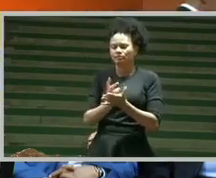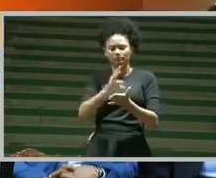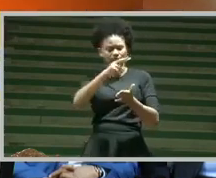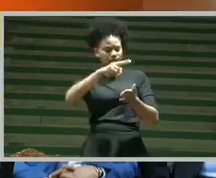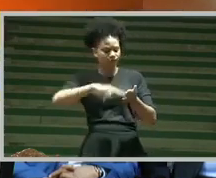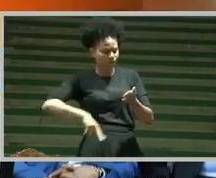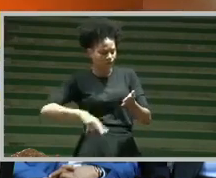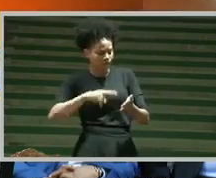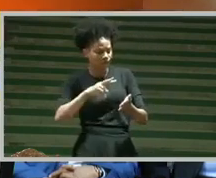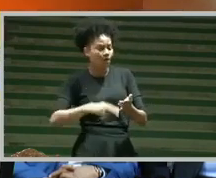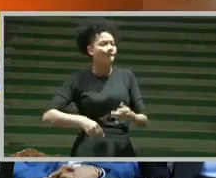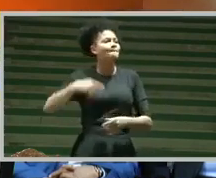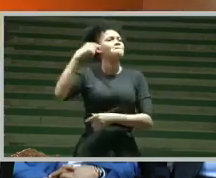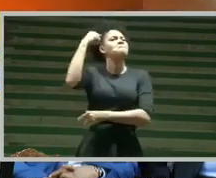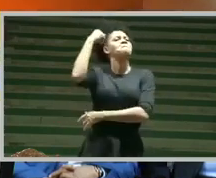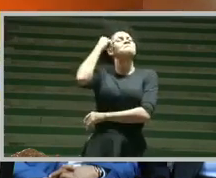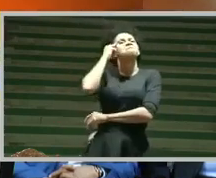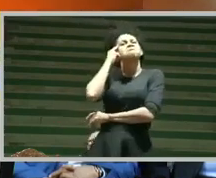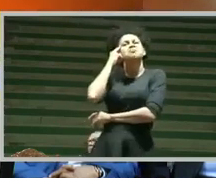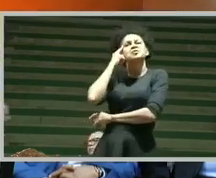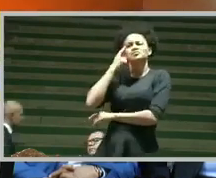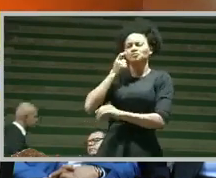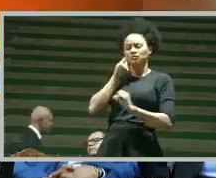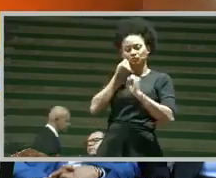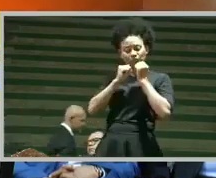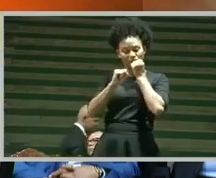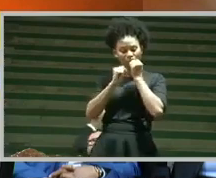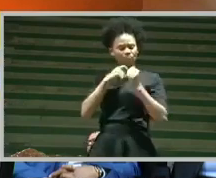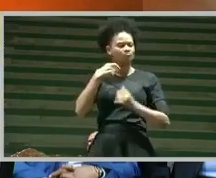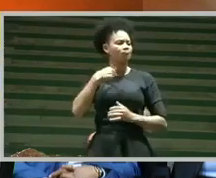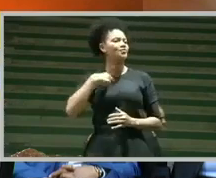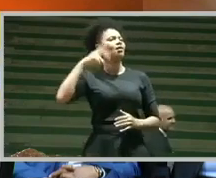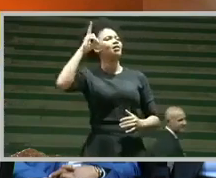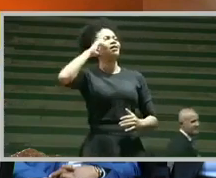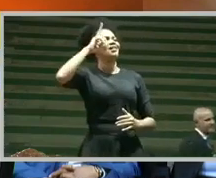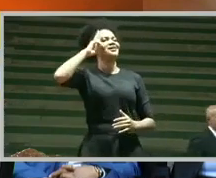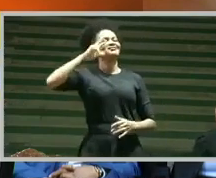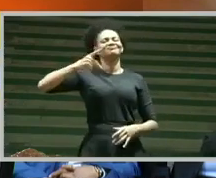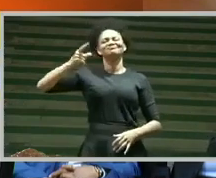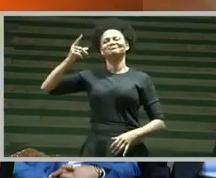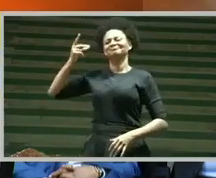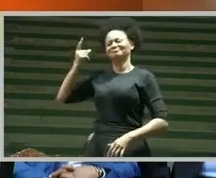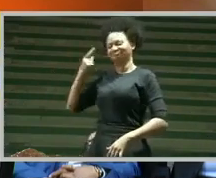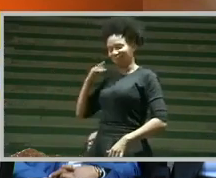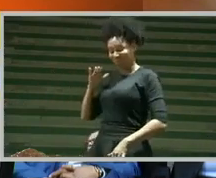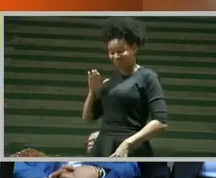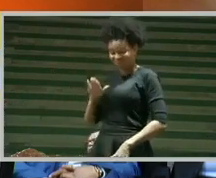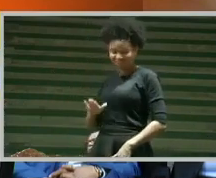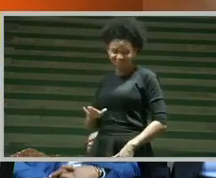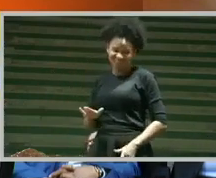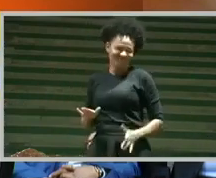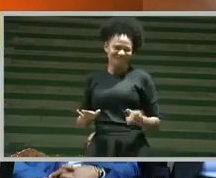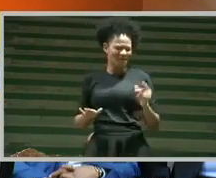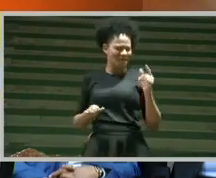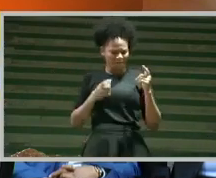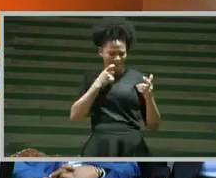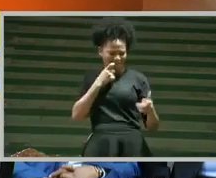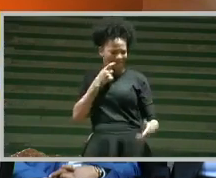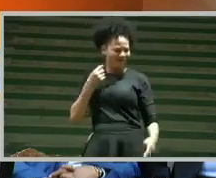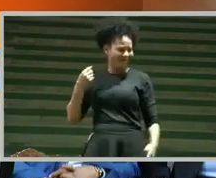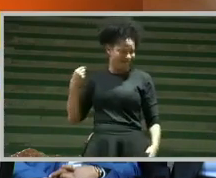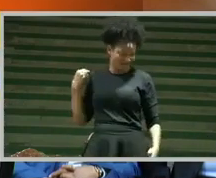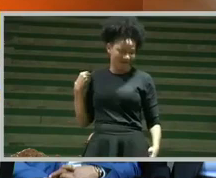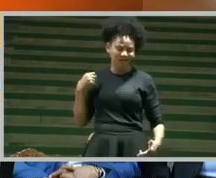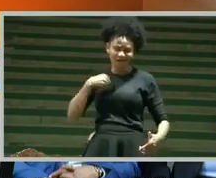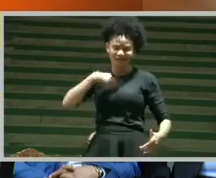leio ou penso nesse salmo, eu me lembro da minha infância. É que não faz tanto tempo assim,